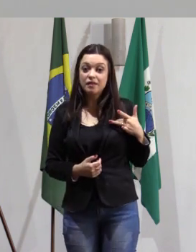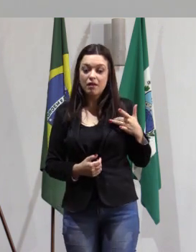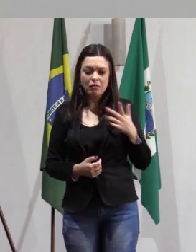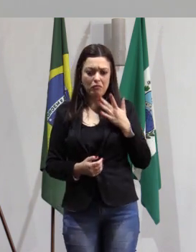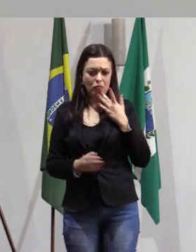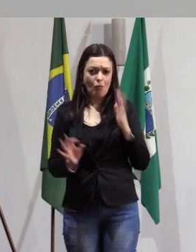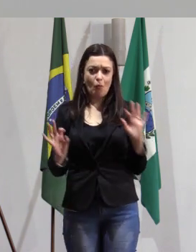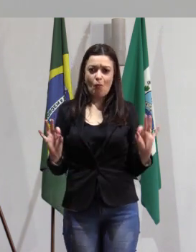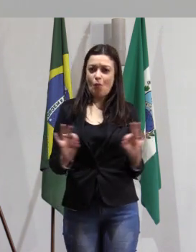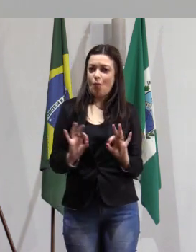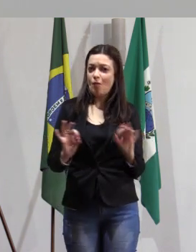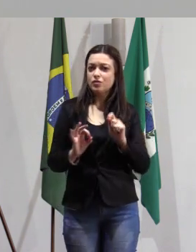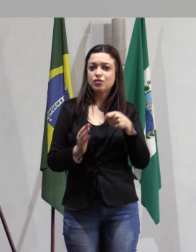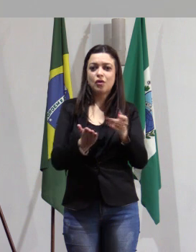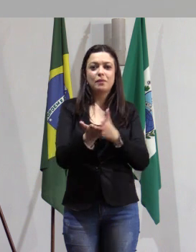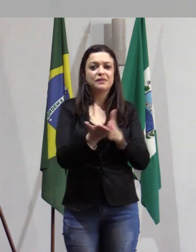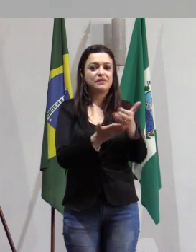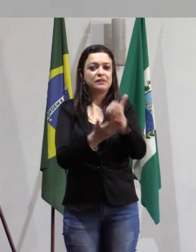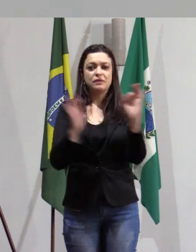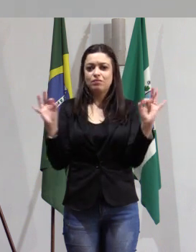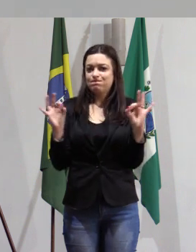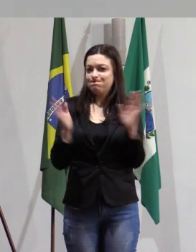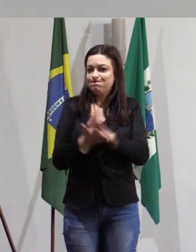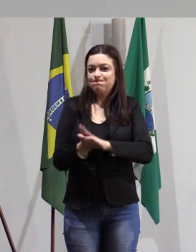nada sobre a extensão.